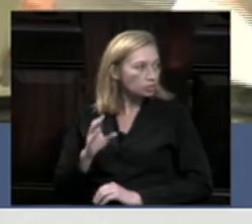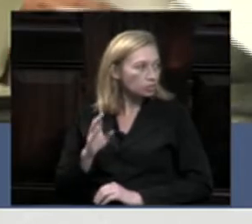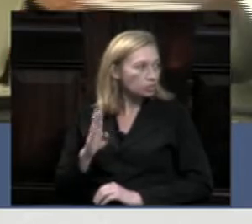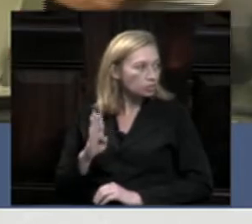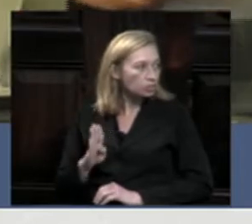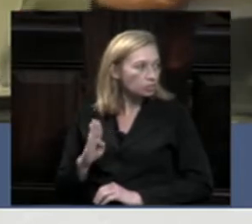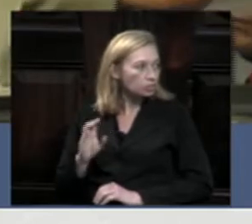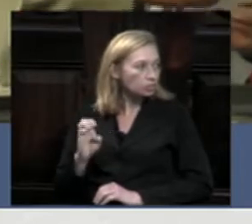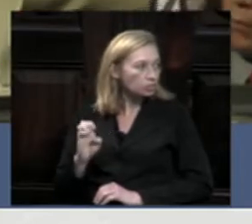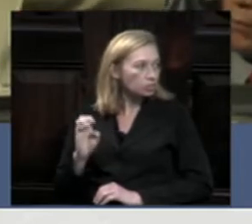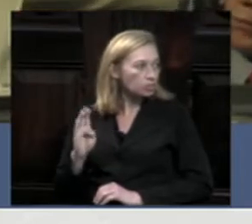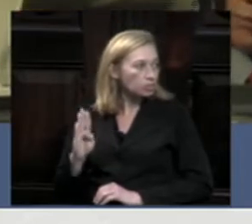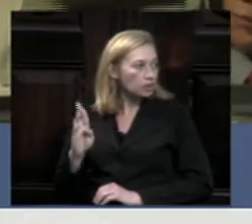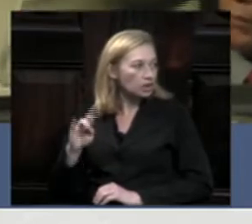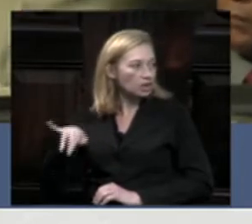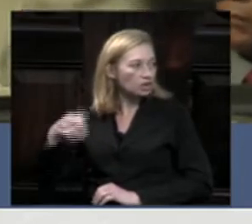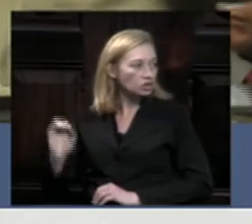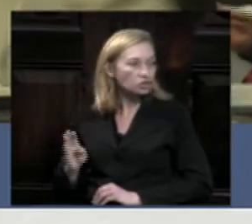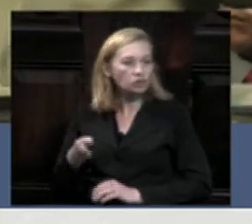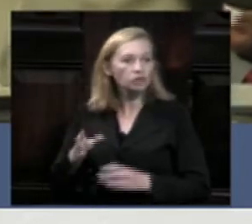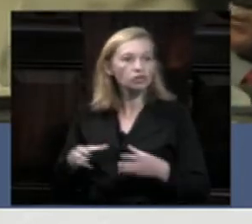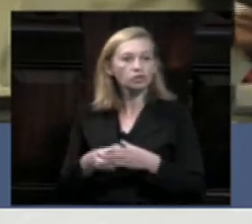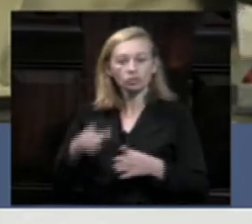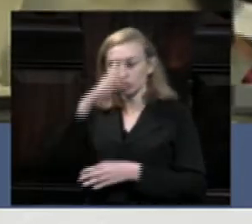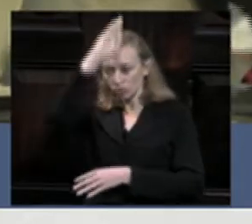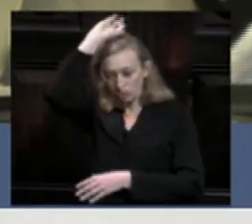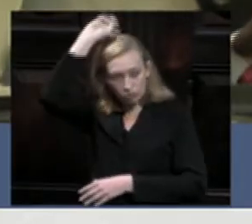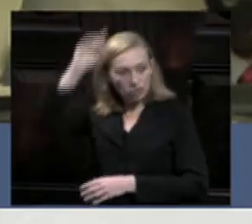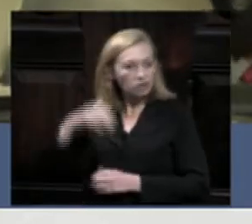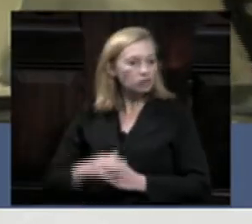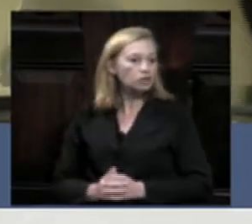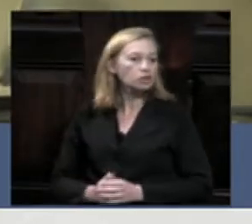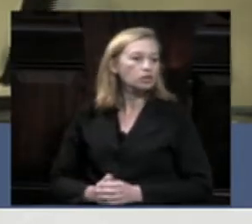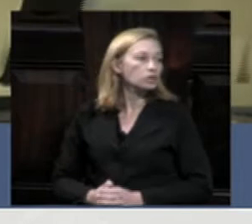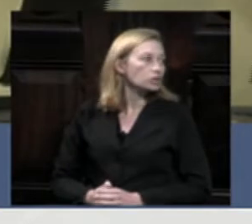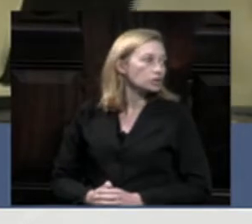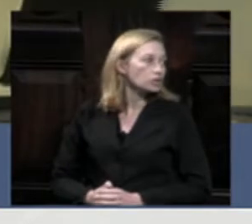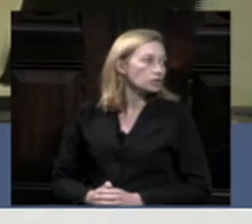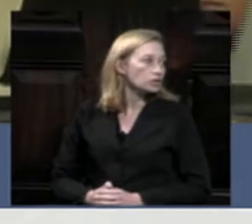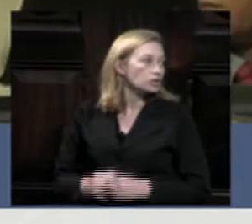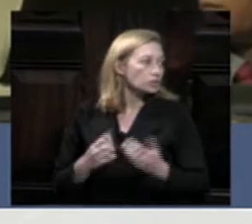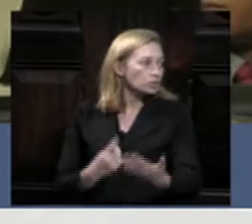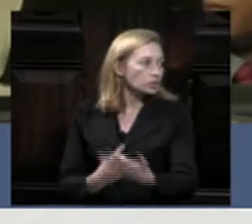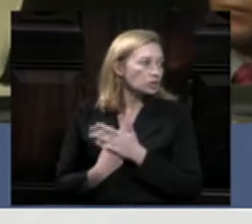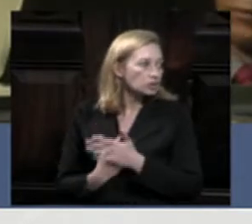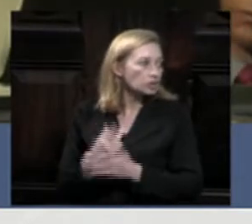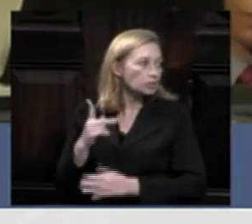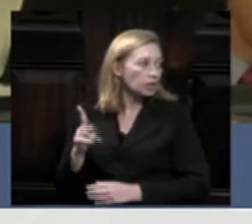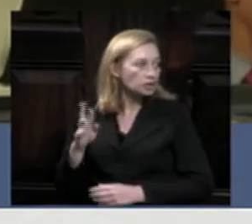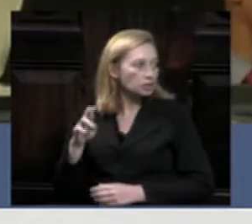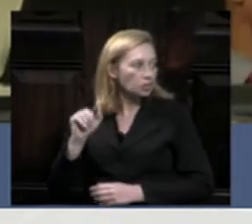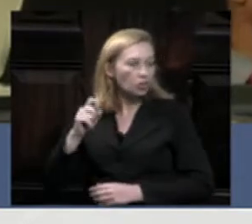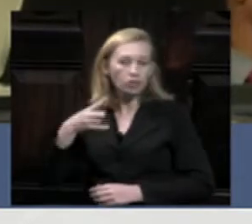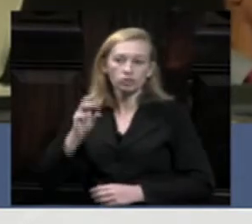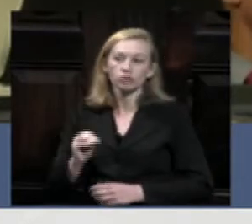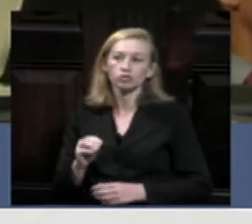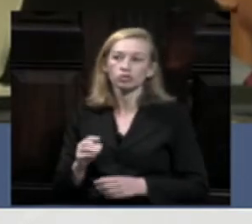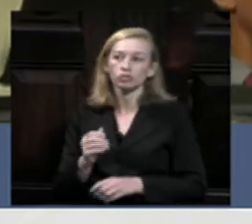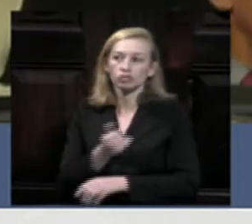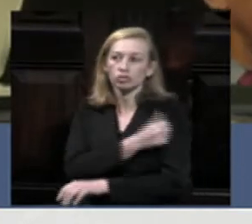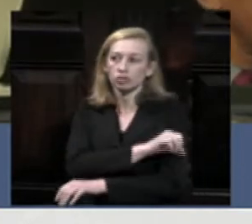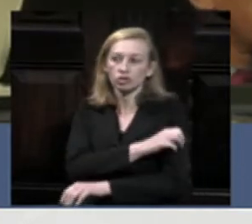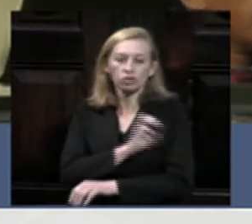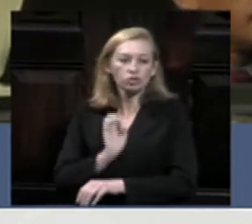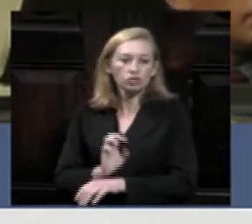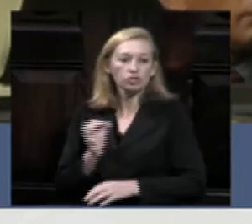e do Corpo de Bombeiro Militar do Estado do Rio de Janeiro e da outras providências, para preservação do patrimônio material do Estado do Rio de Janeiro. Em discussão, não